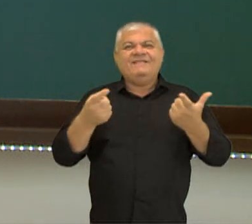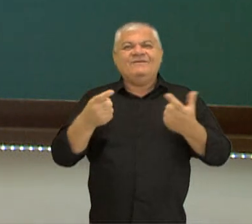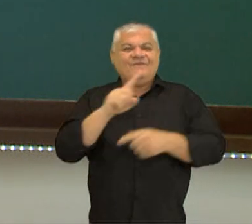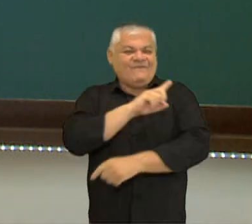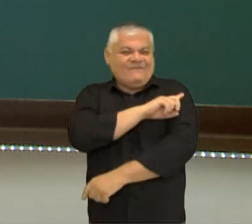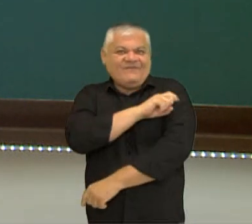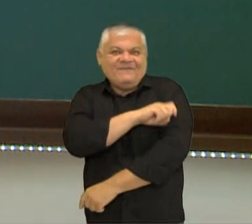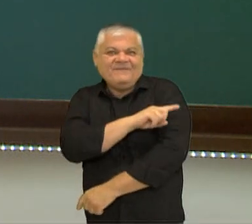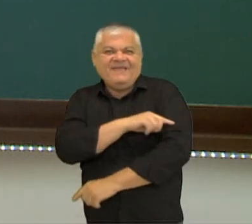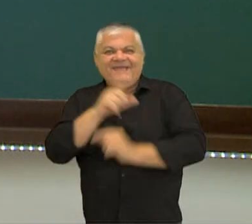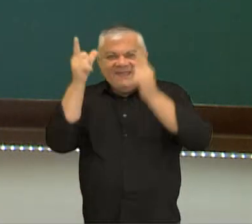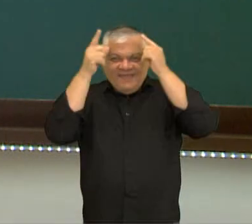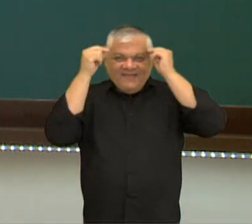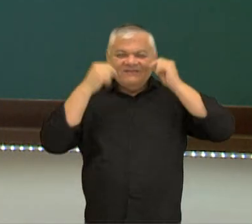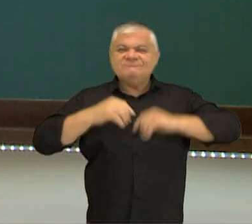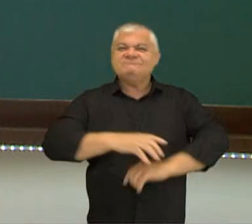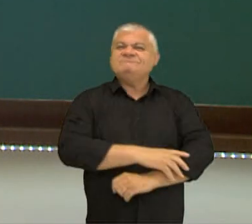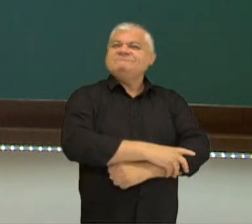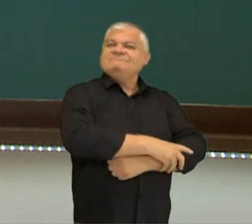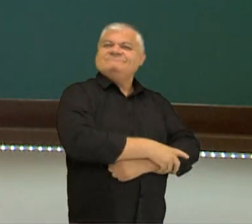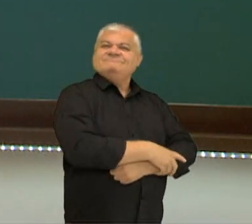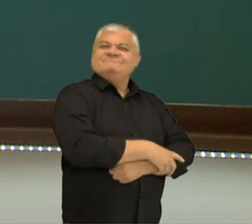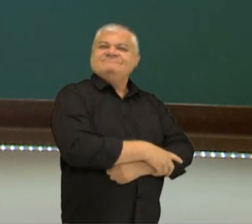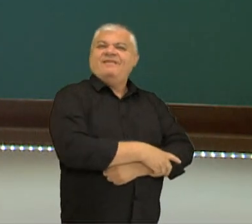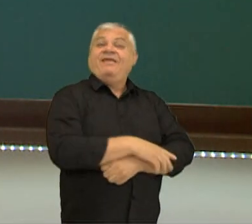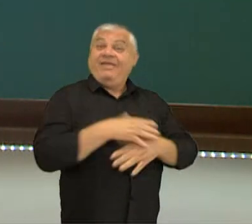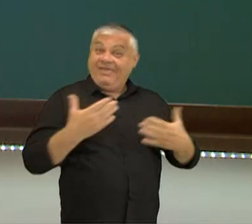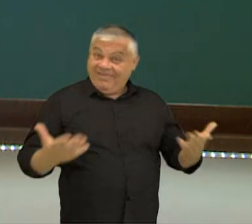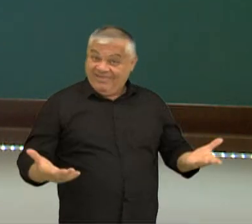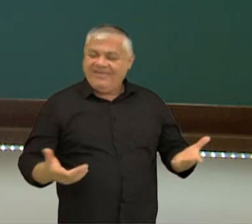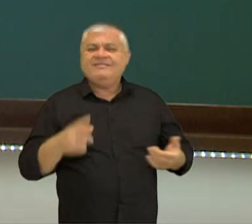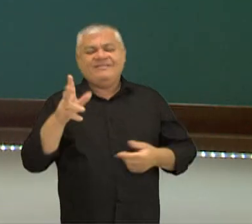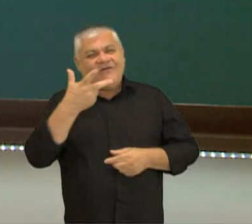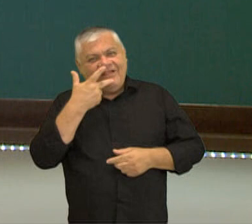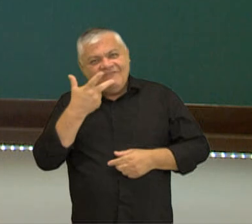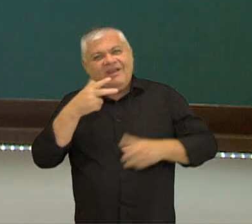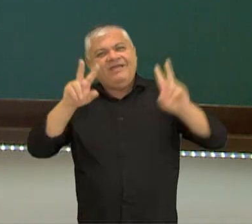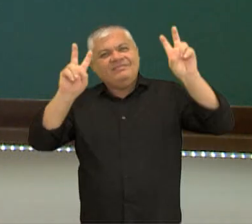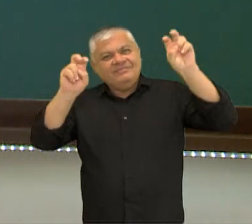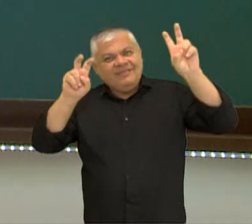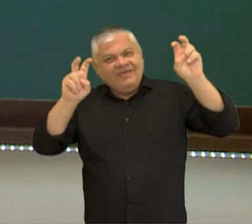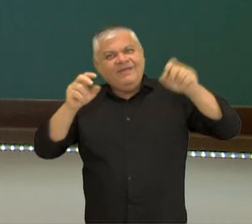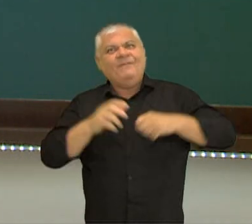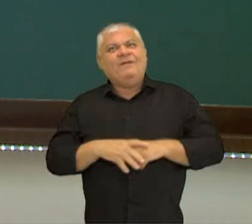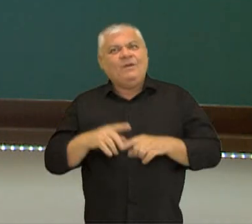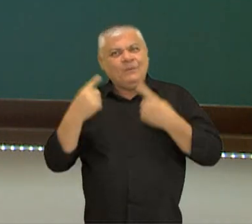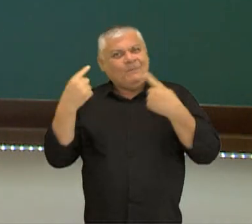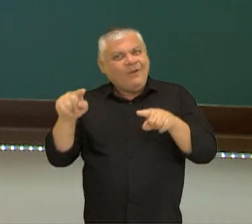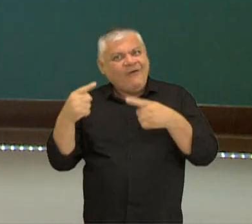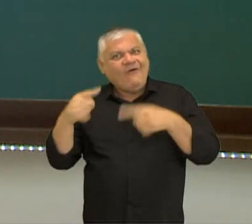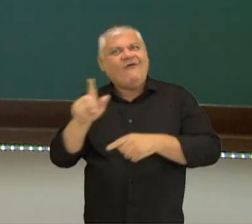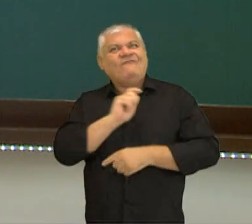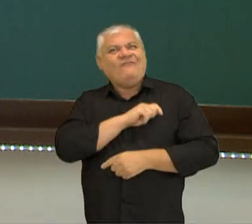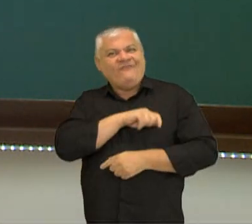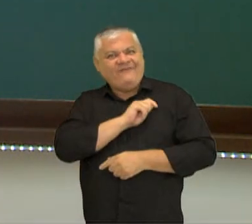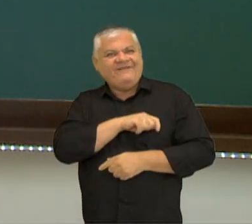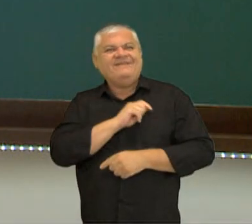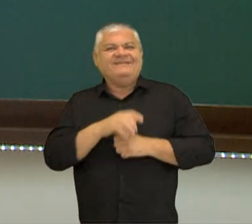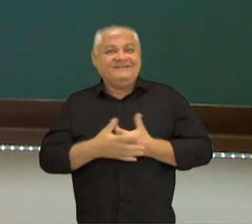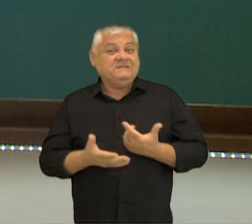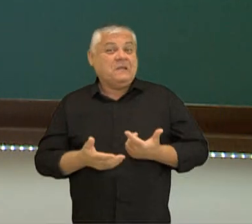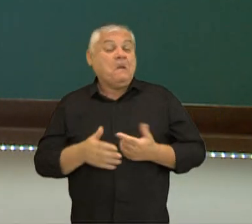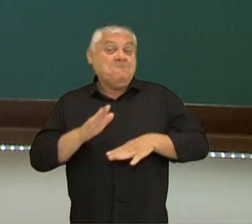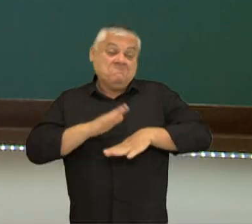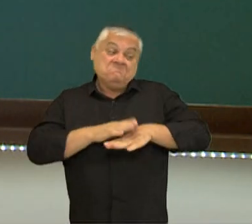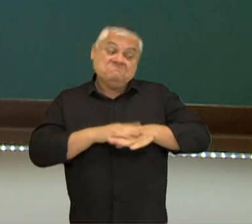pandemia. Então ele sempre vai questionar os nossos momentos, as nossas questões sociais, políticas. Então, pode ter